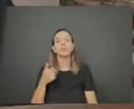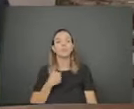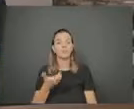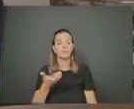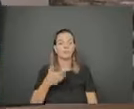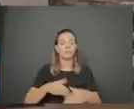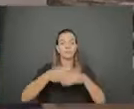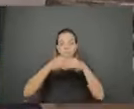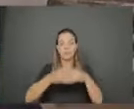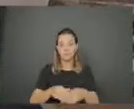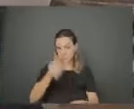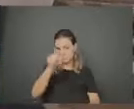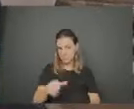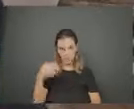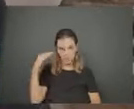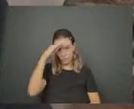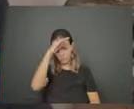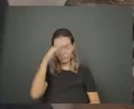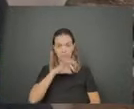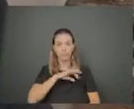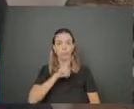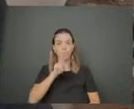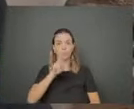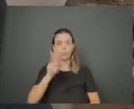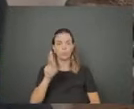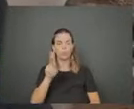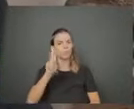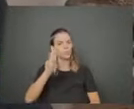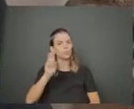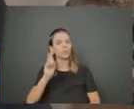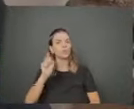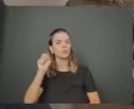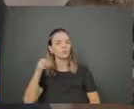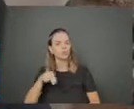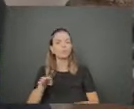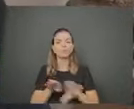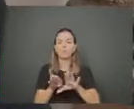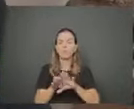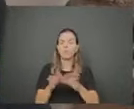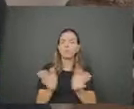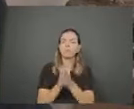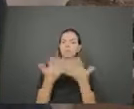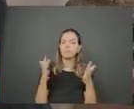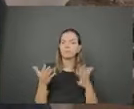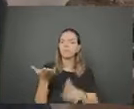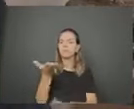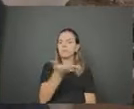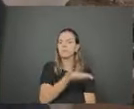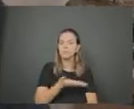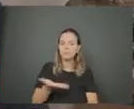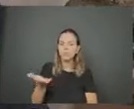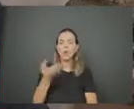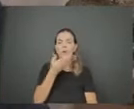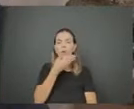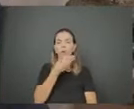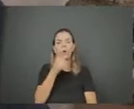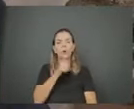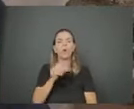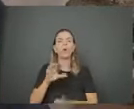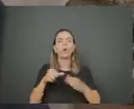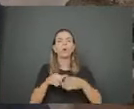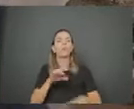pela sua presença, ao saudar os homens e mulheres da gloriosa Polícia Militar do Estado do Paraná, todos muito bem-vindos à nossa